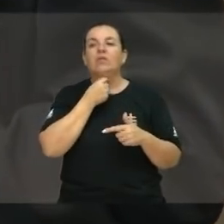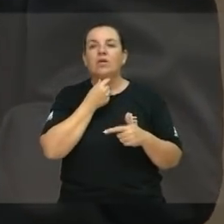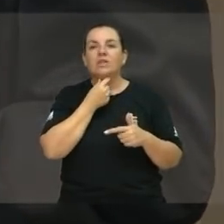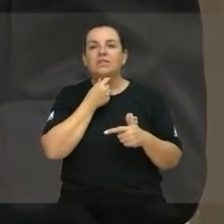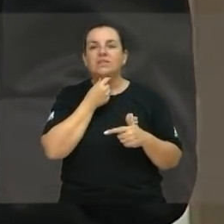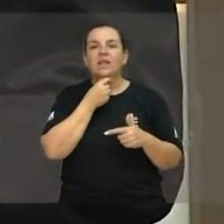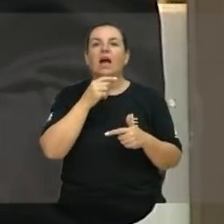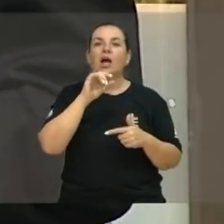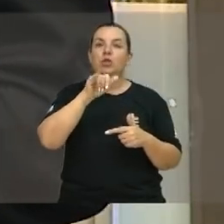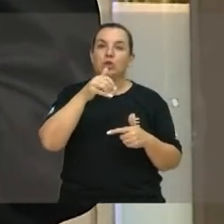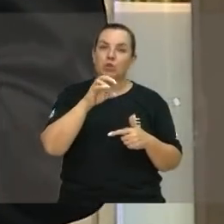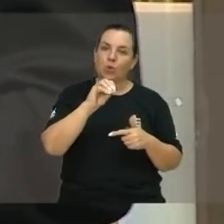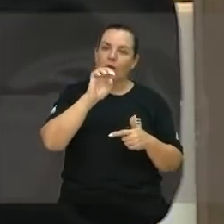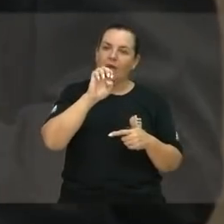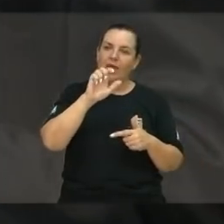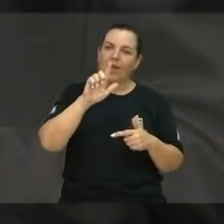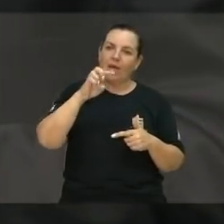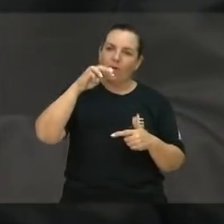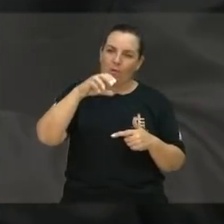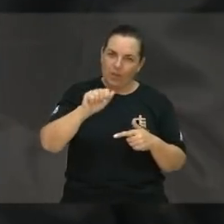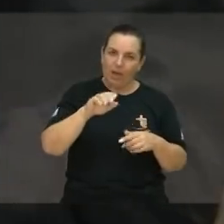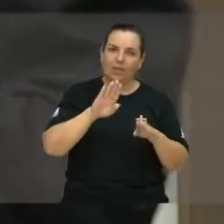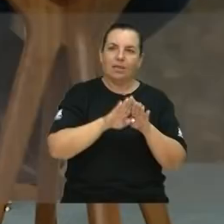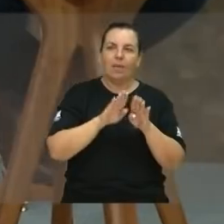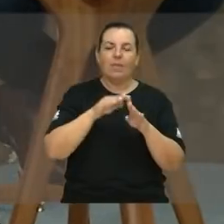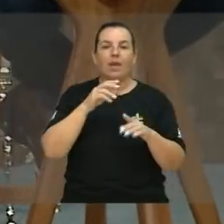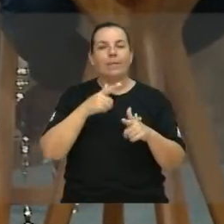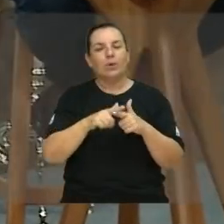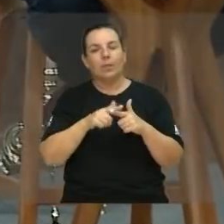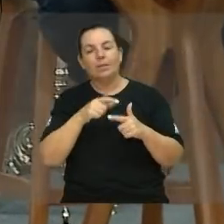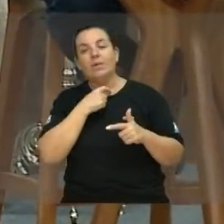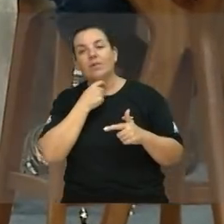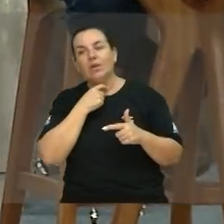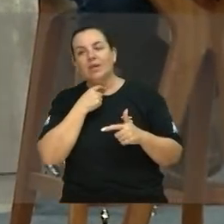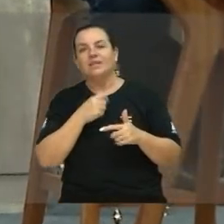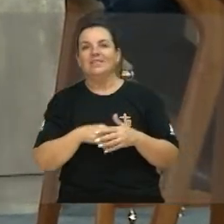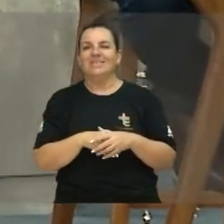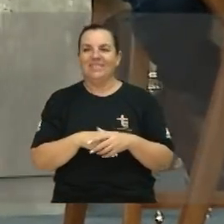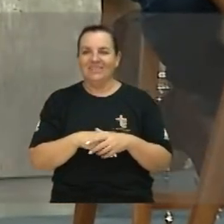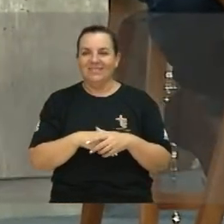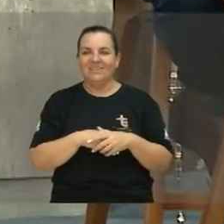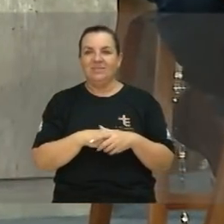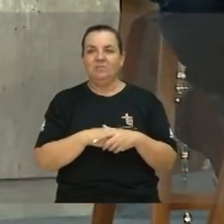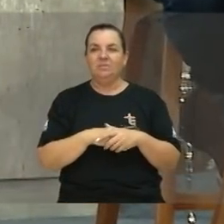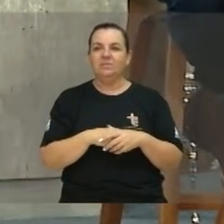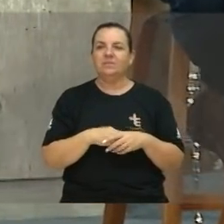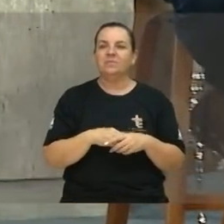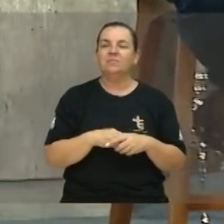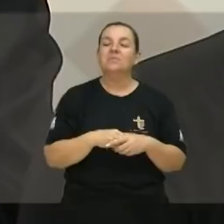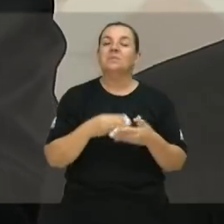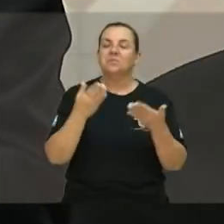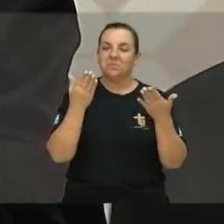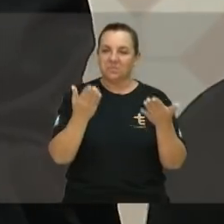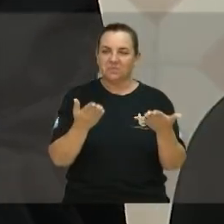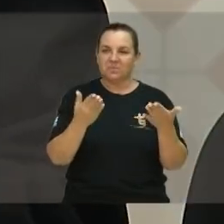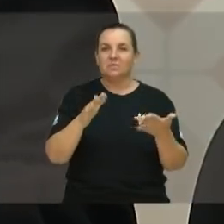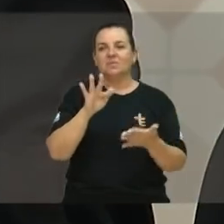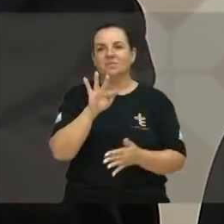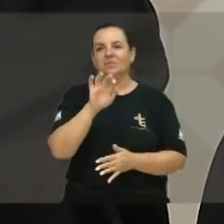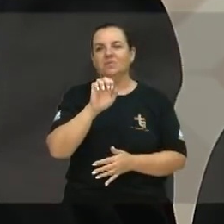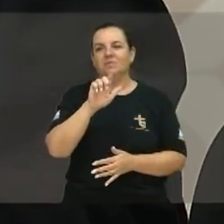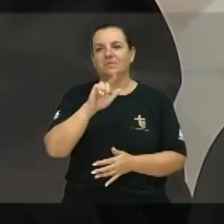rapaz você vê se cuida da sua voz senão teremos que contratar pessoas lá no rock in rio o nosso